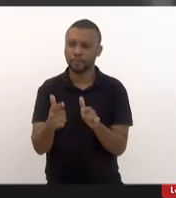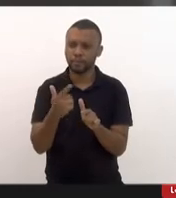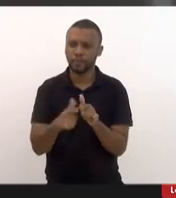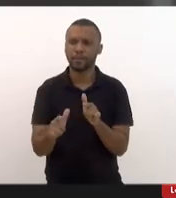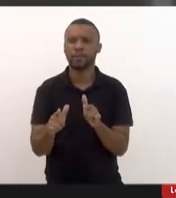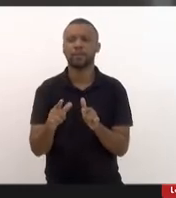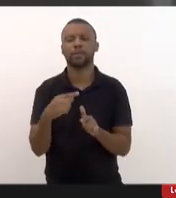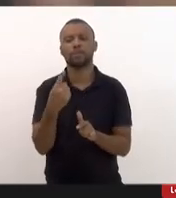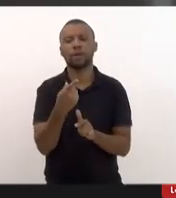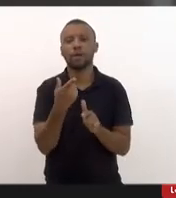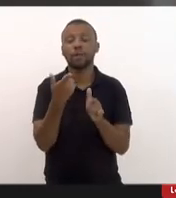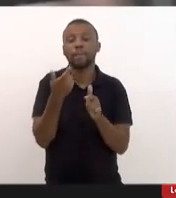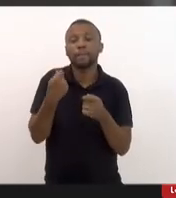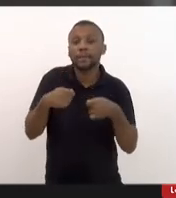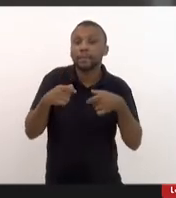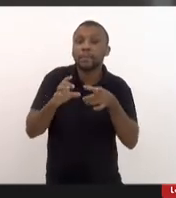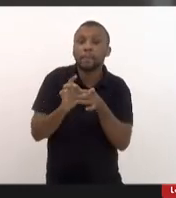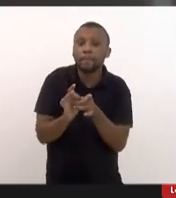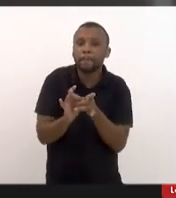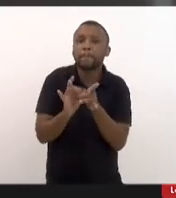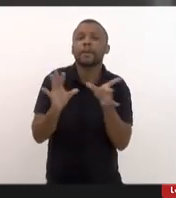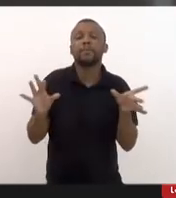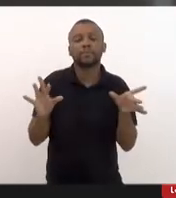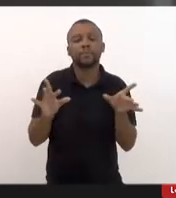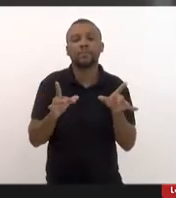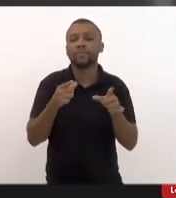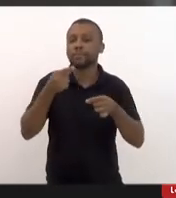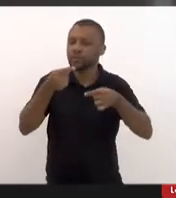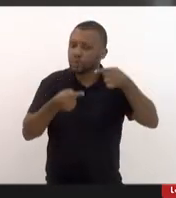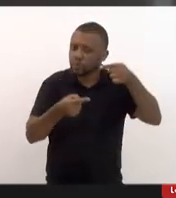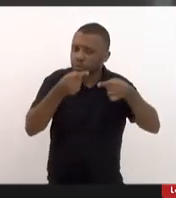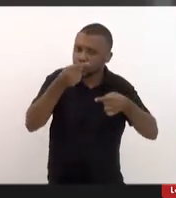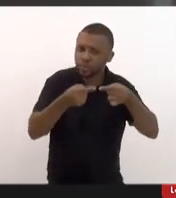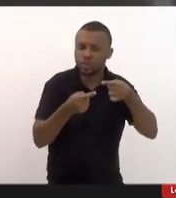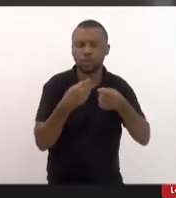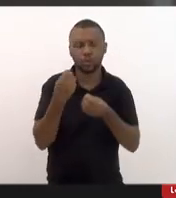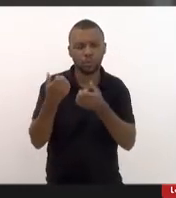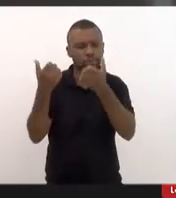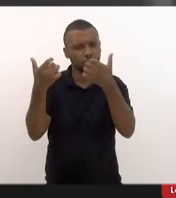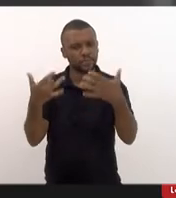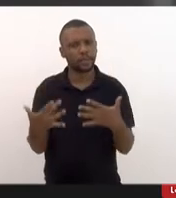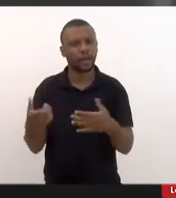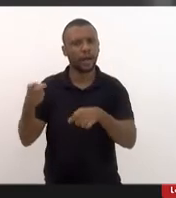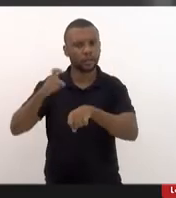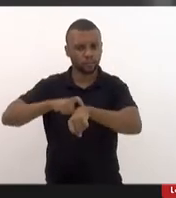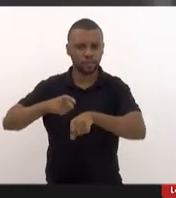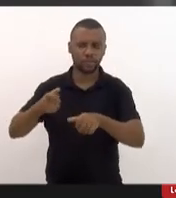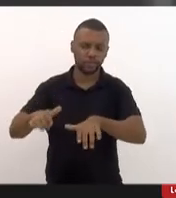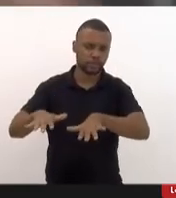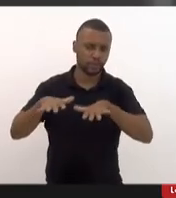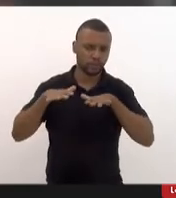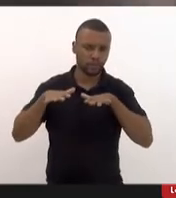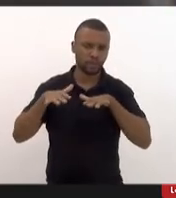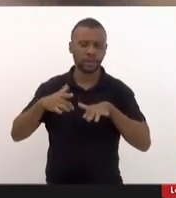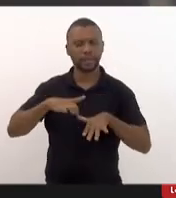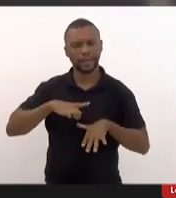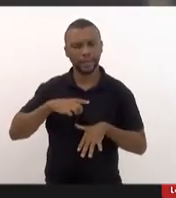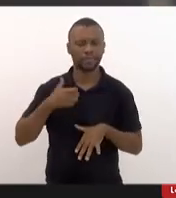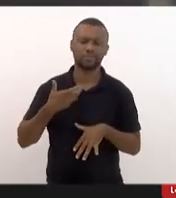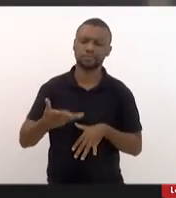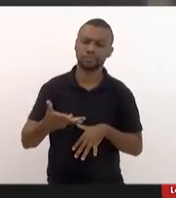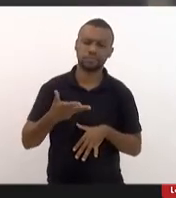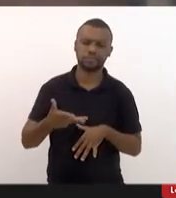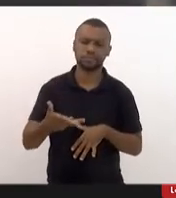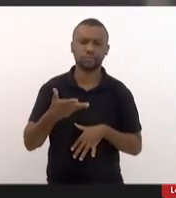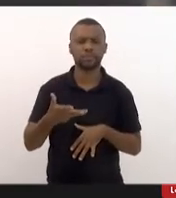Expressa que permitisse, como foi dito aqui, com rampas suavizadas, etc., que permitisse uma velocidade média de